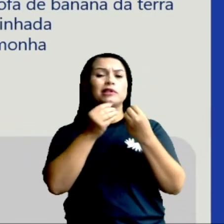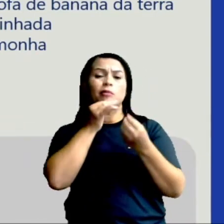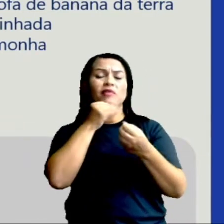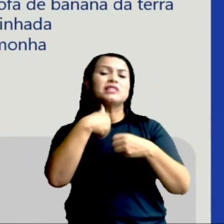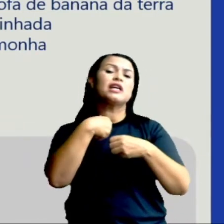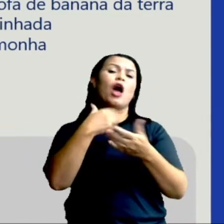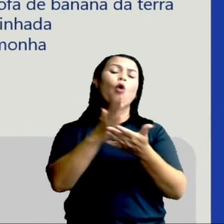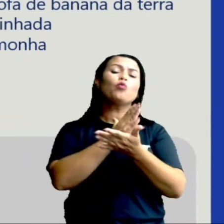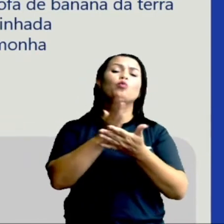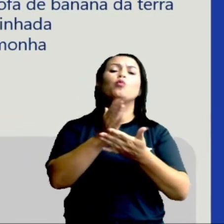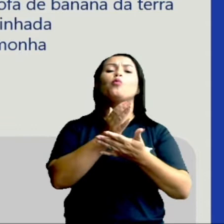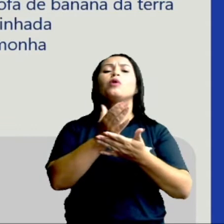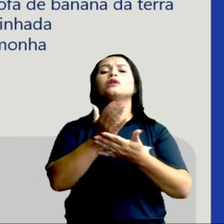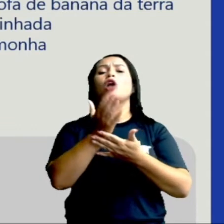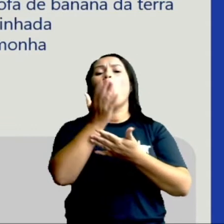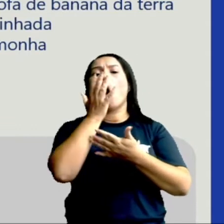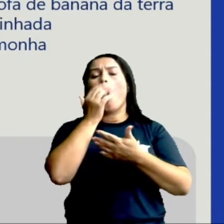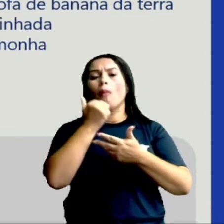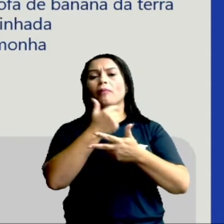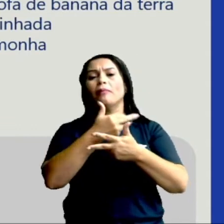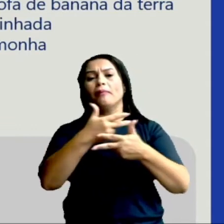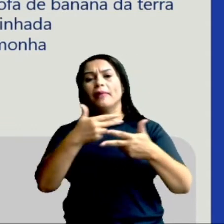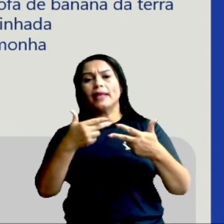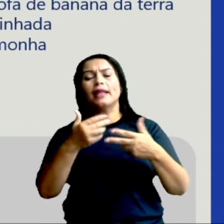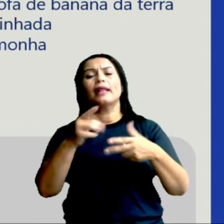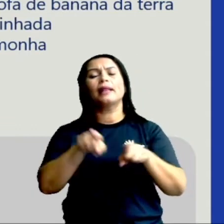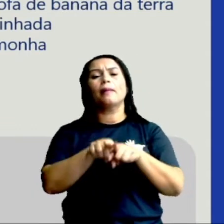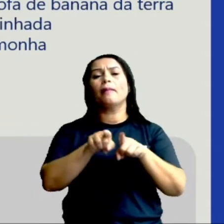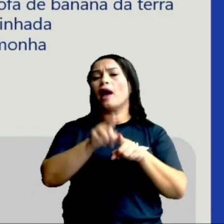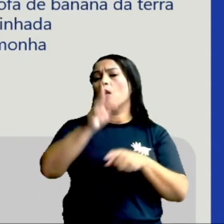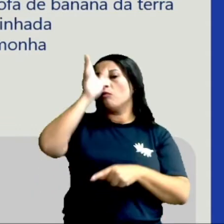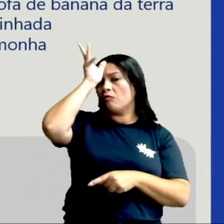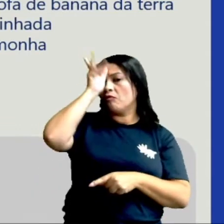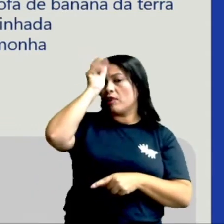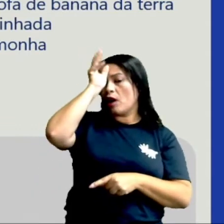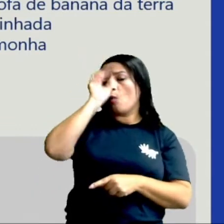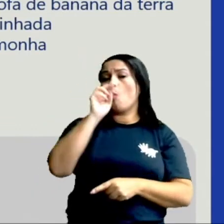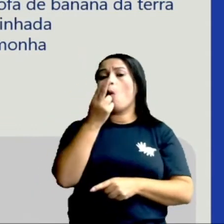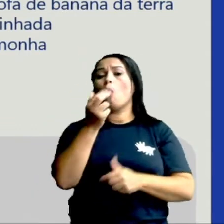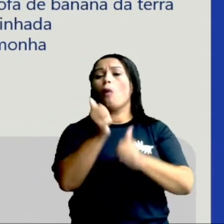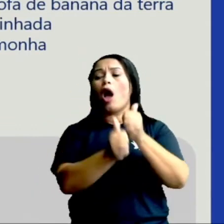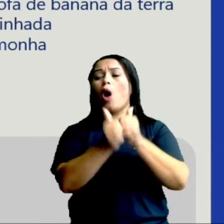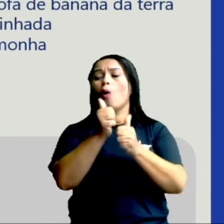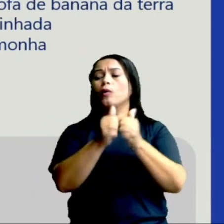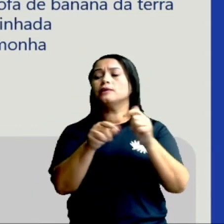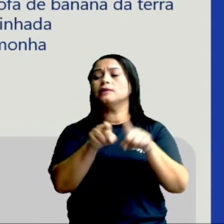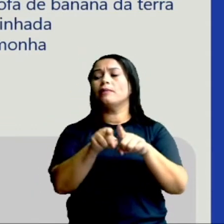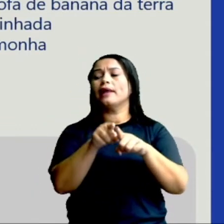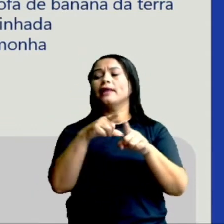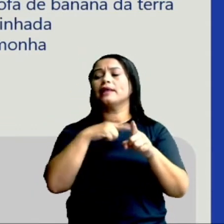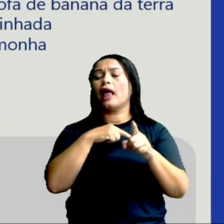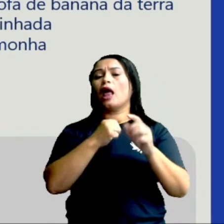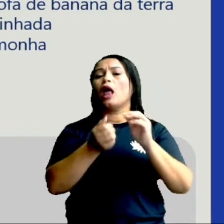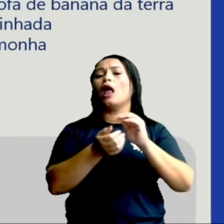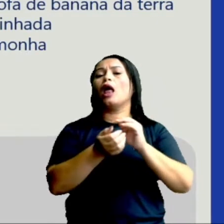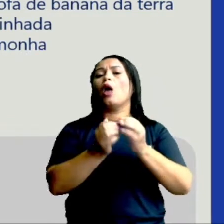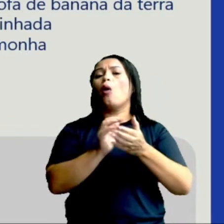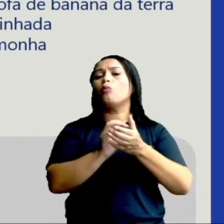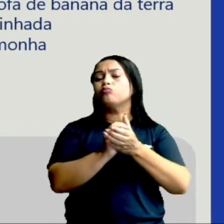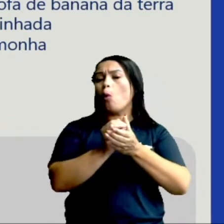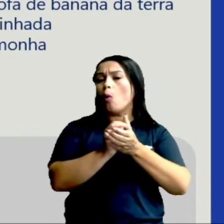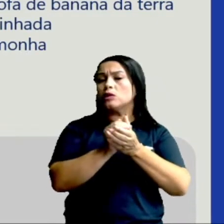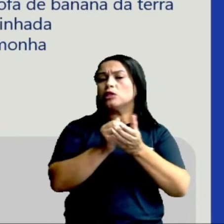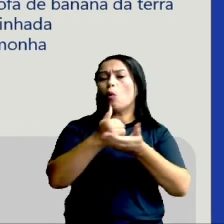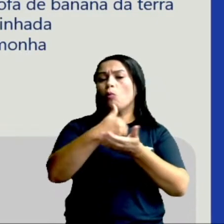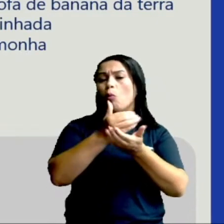fazendo o preparo dele com frango ou com arroz. O bolinho de mandioca também é bem comum